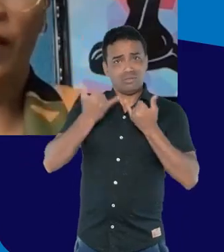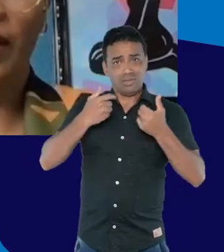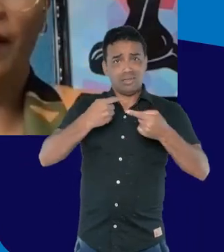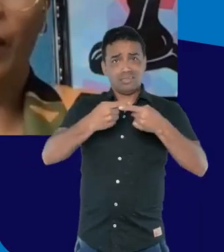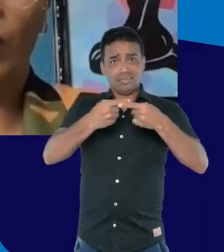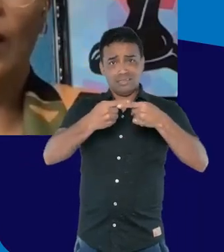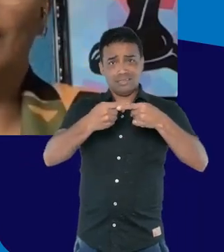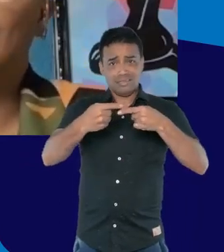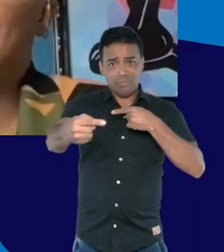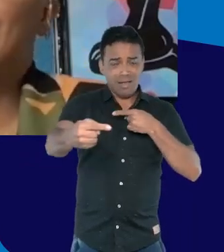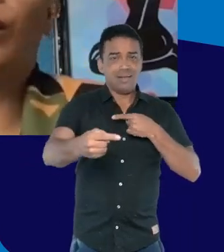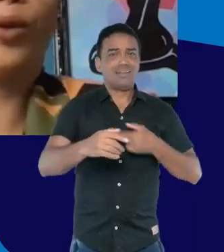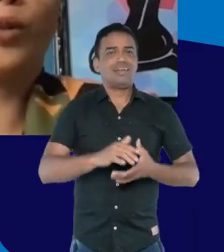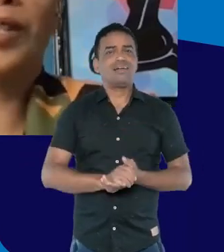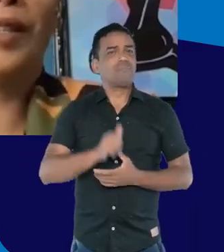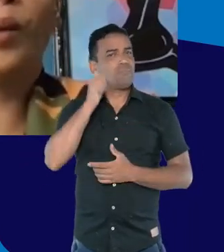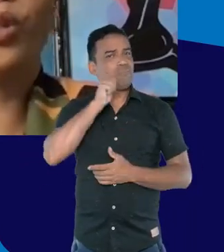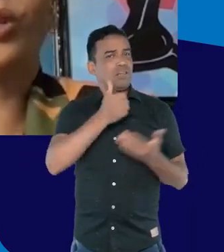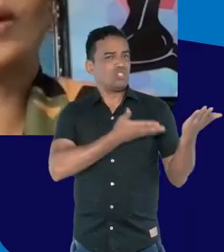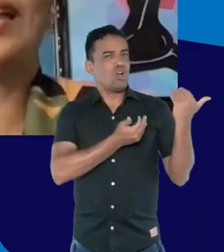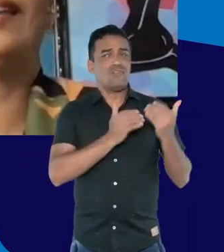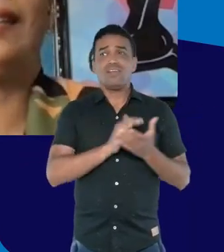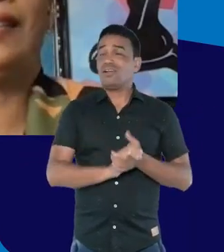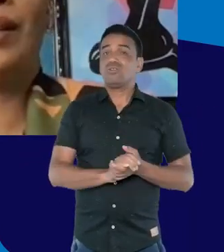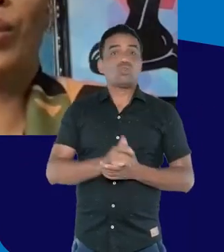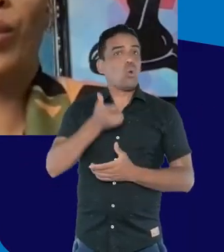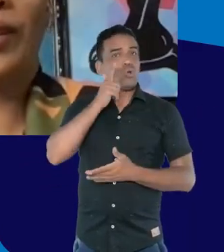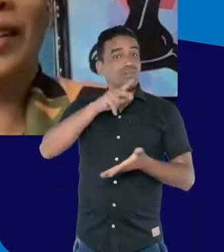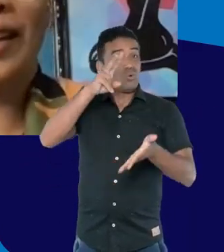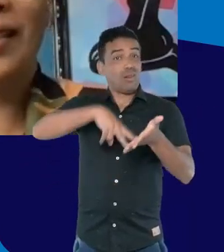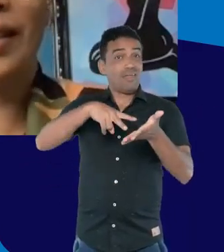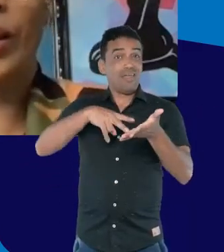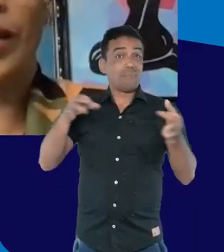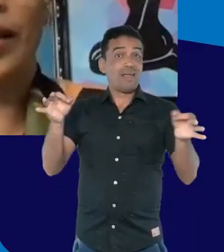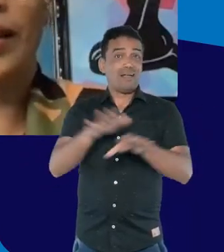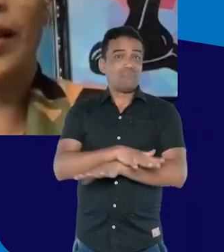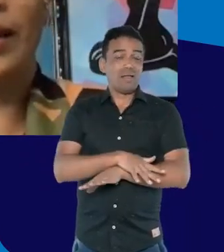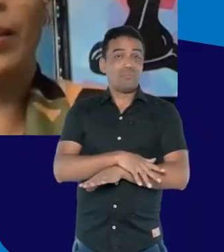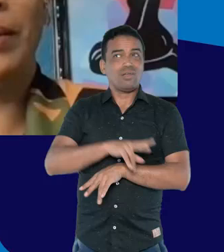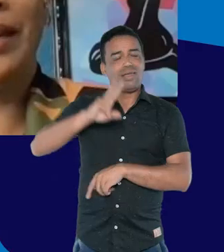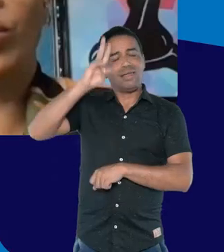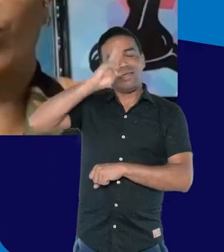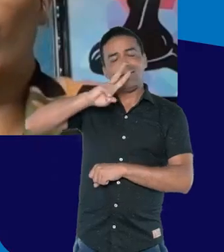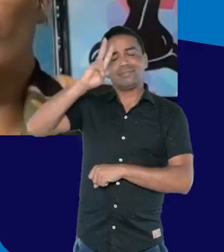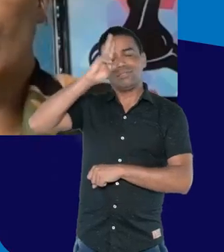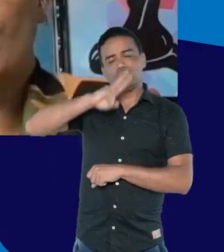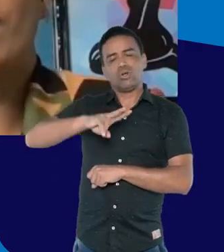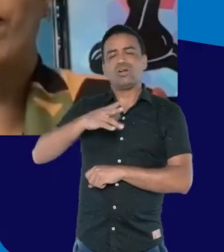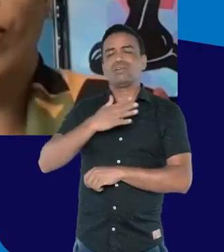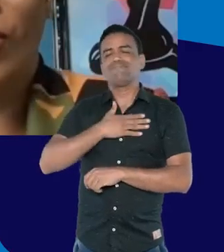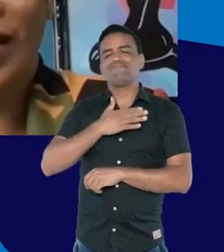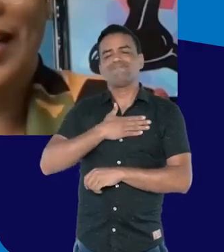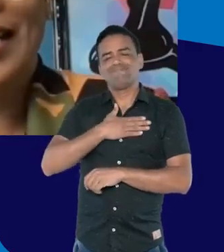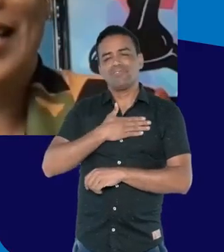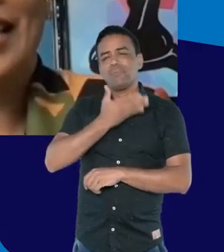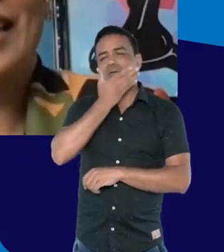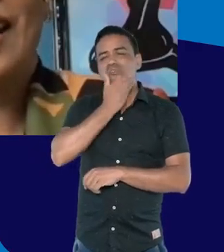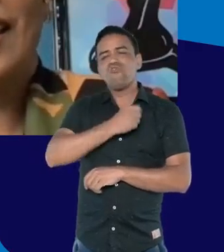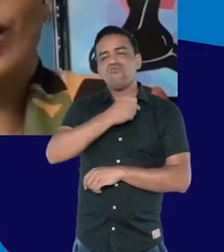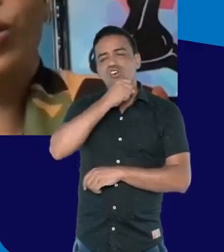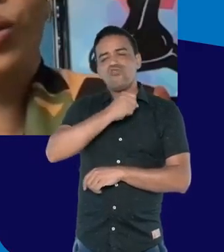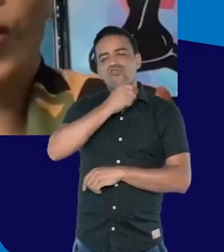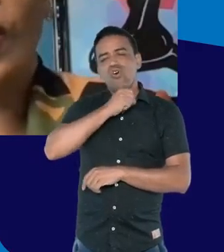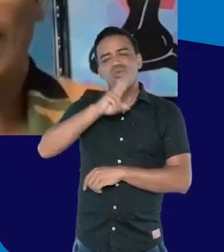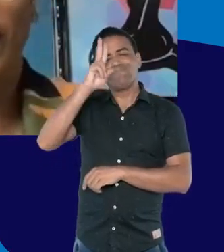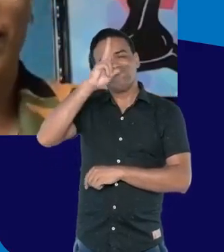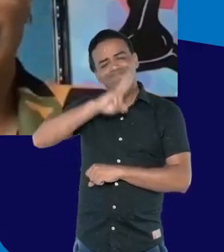uma jovem que falou: olha, eu não estou conseguindo continuar a ler, porque nessa história aqui me lembrou muito meu avô. E